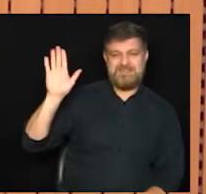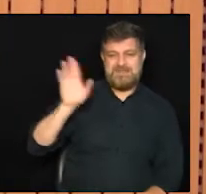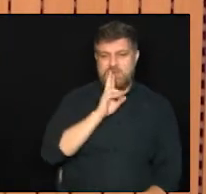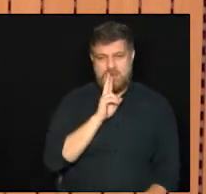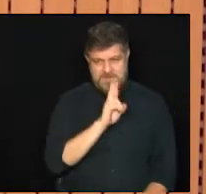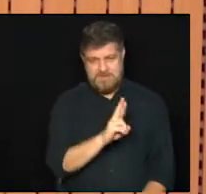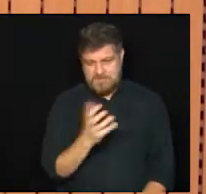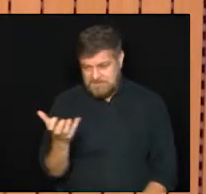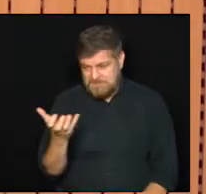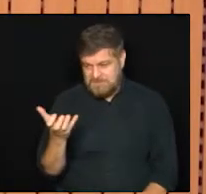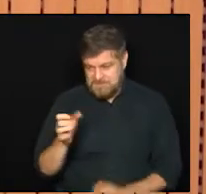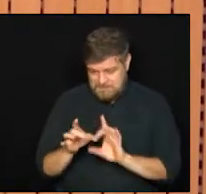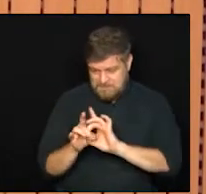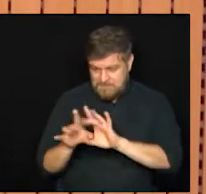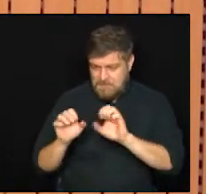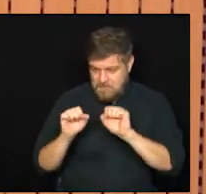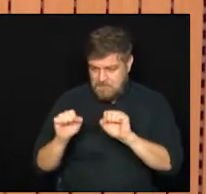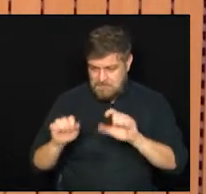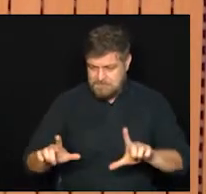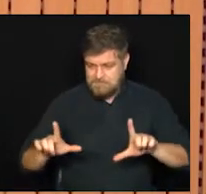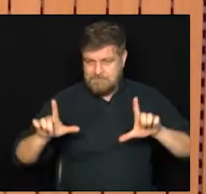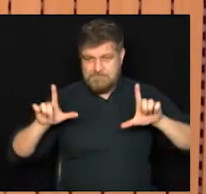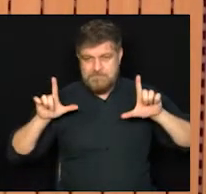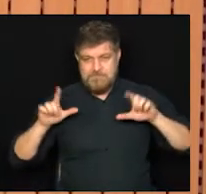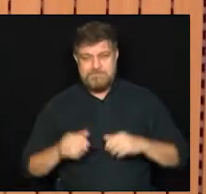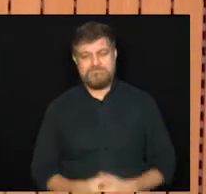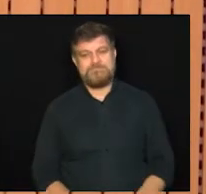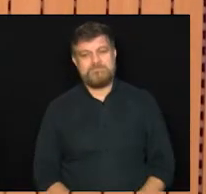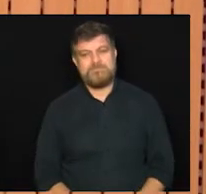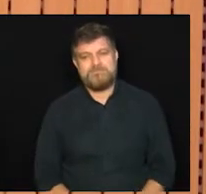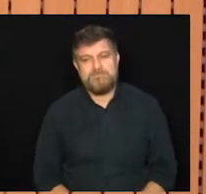Antônio Dias, com a palavra. Bom, obrigado.